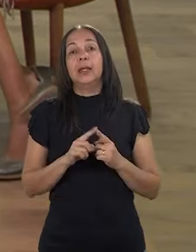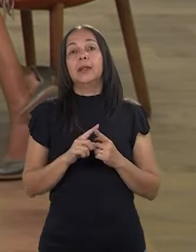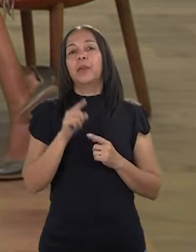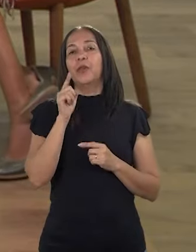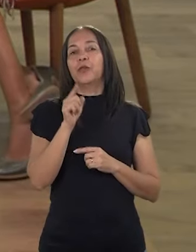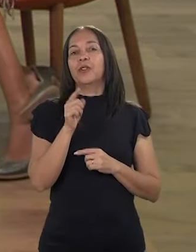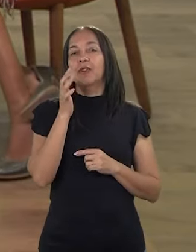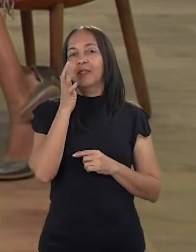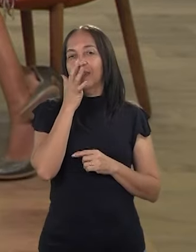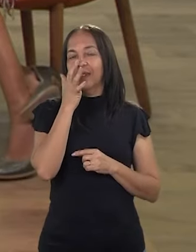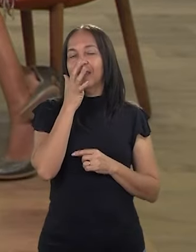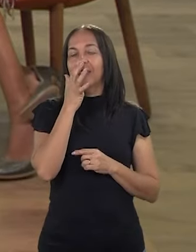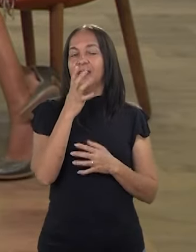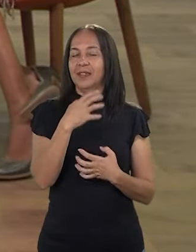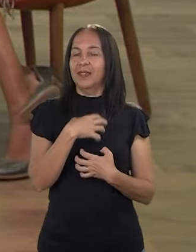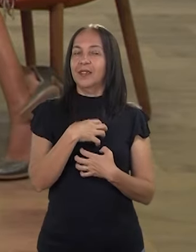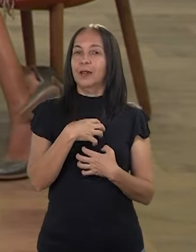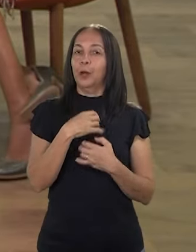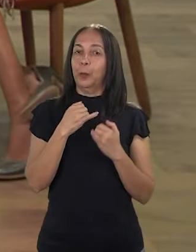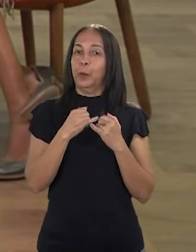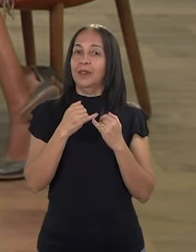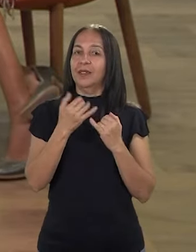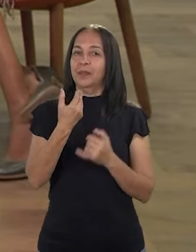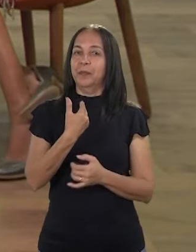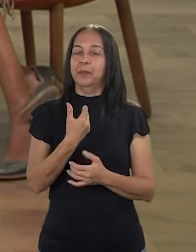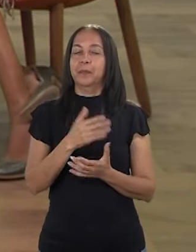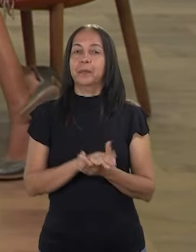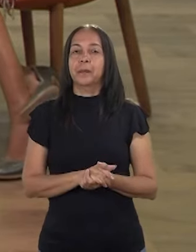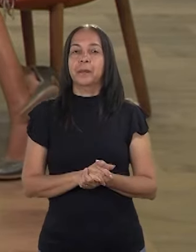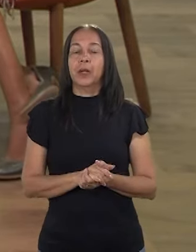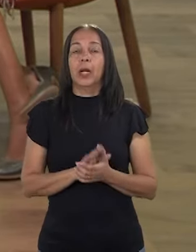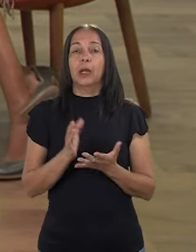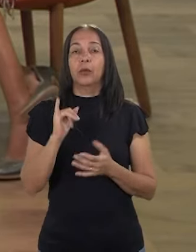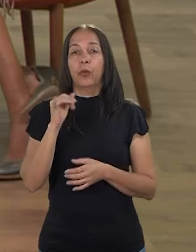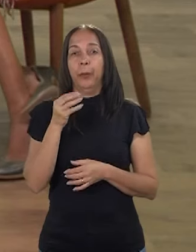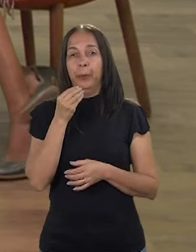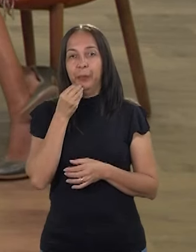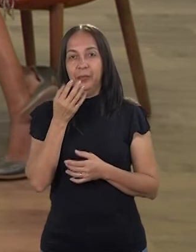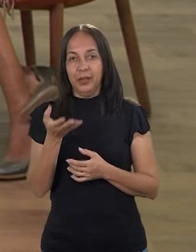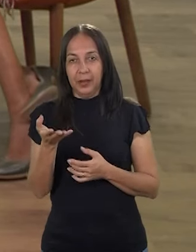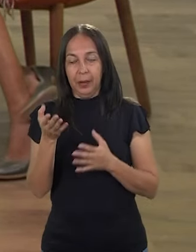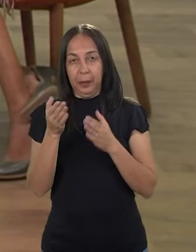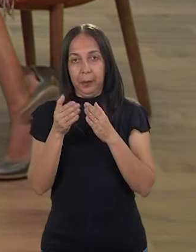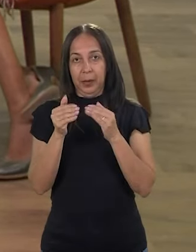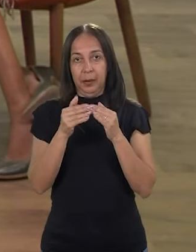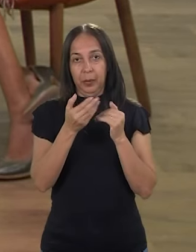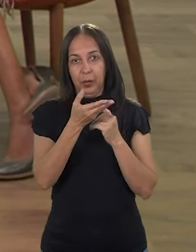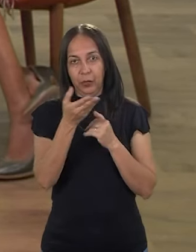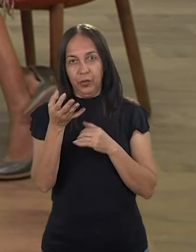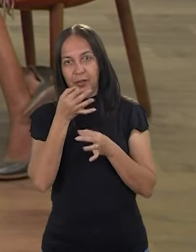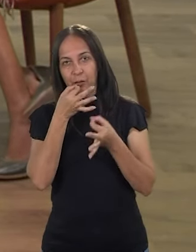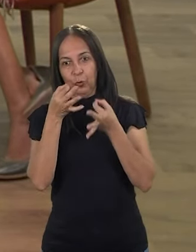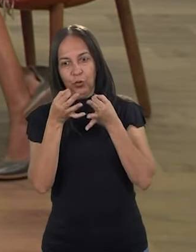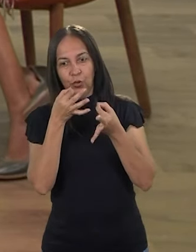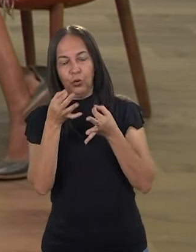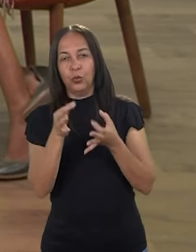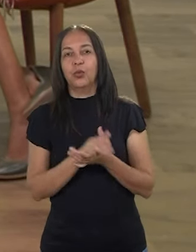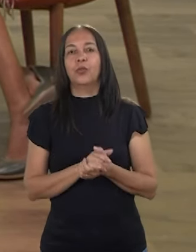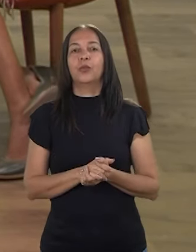aí eu imagino também que quem tá nos acompanhando deve estar com sentimento parecido com o meu E aí eu vou aproveitar também né para pedir para